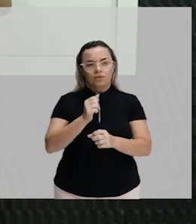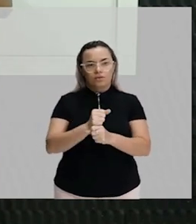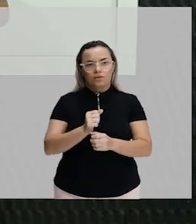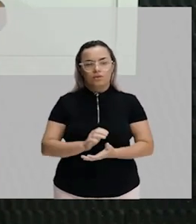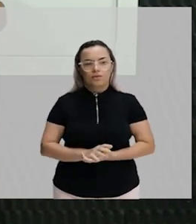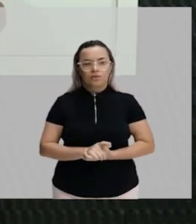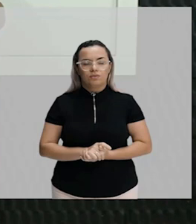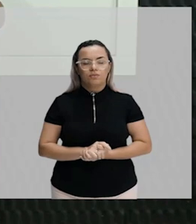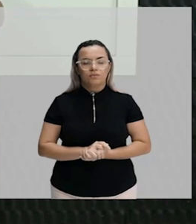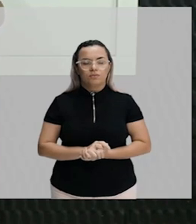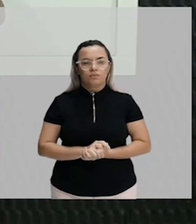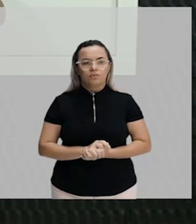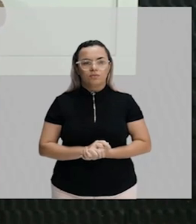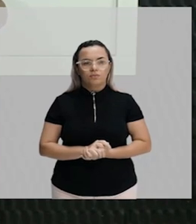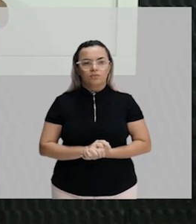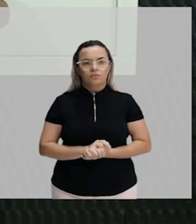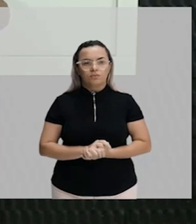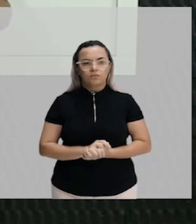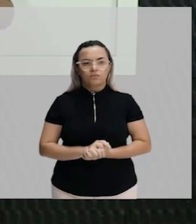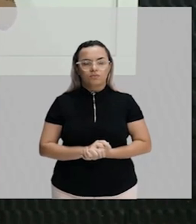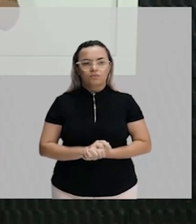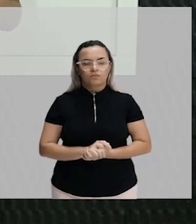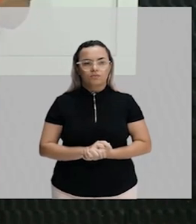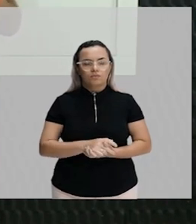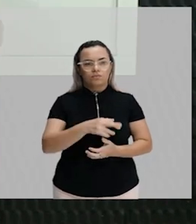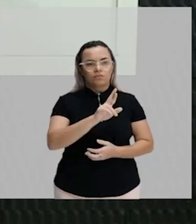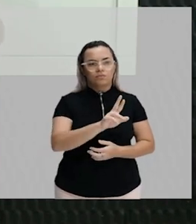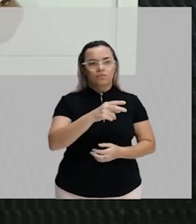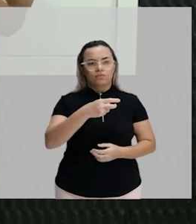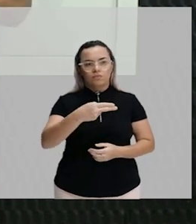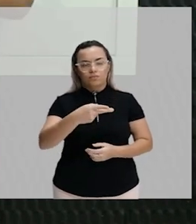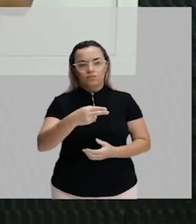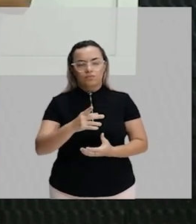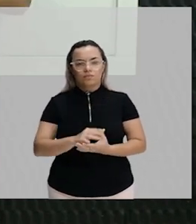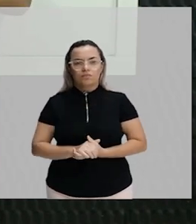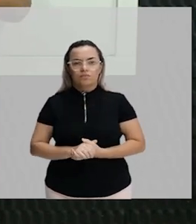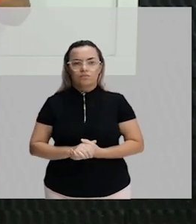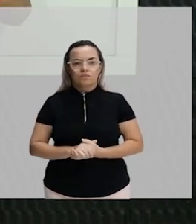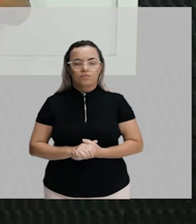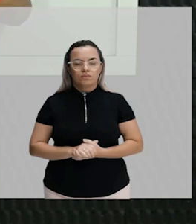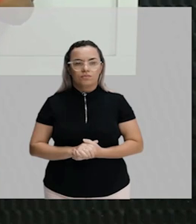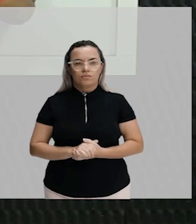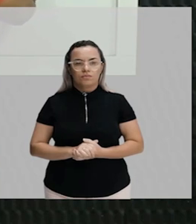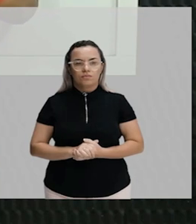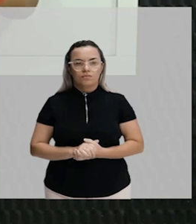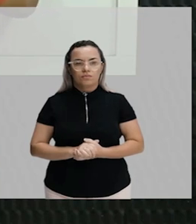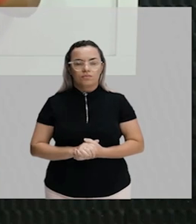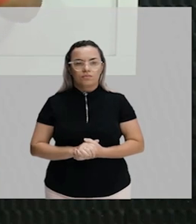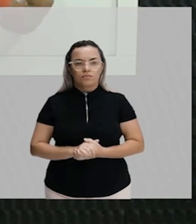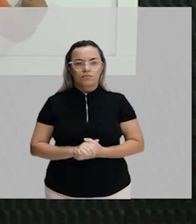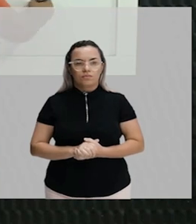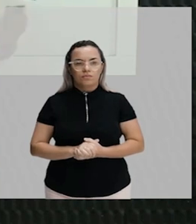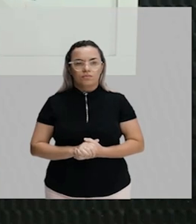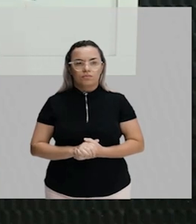ó 4 sobre 5 pi e o outro é 3 sobre 3